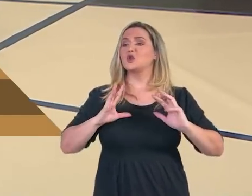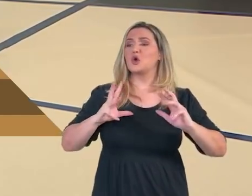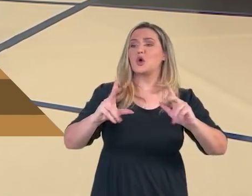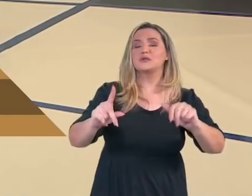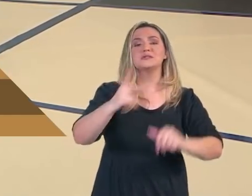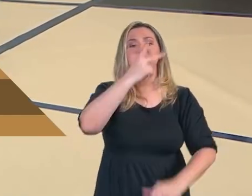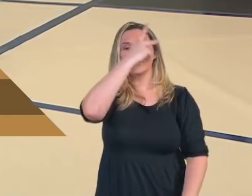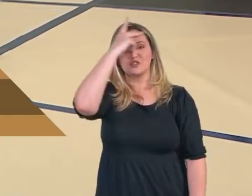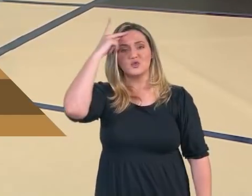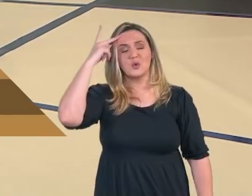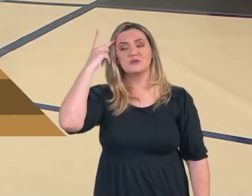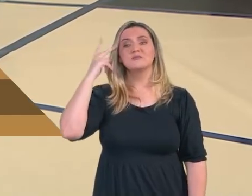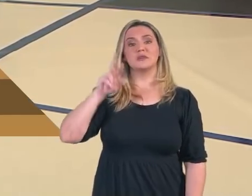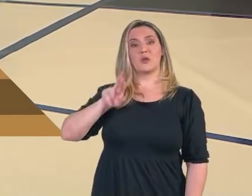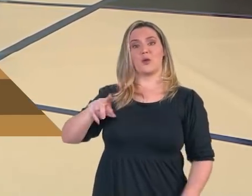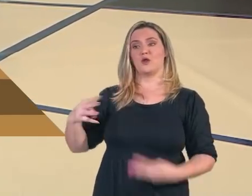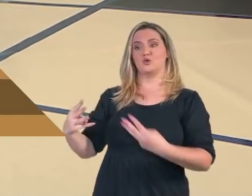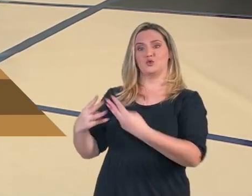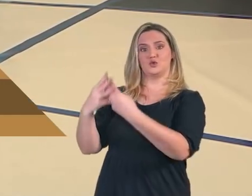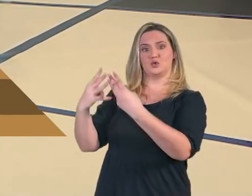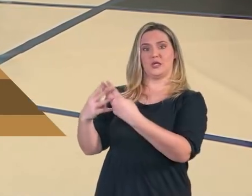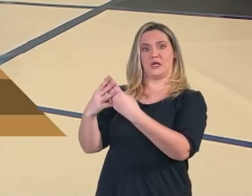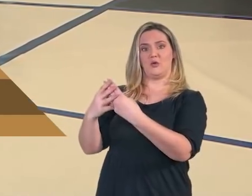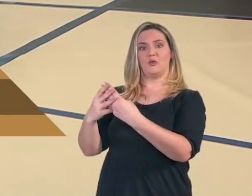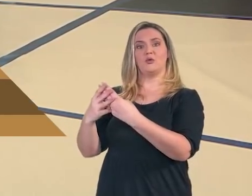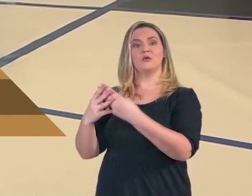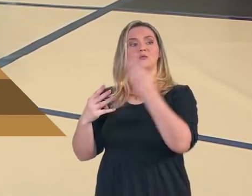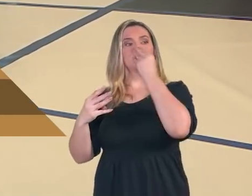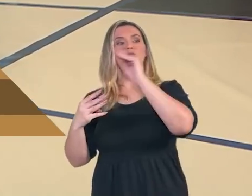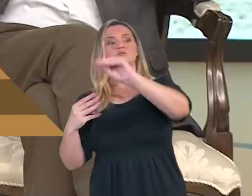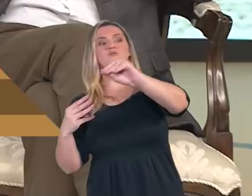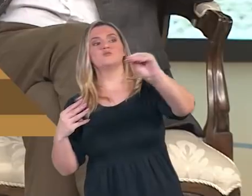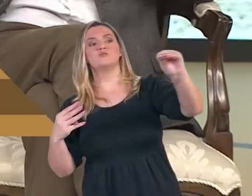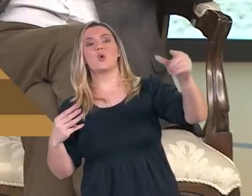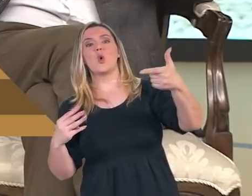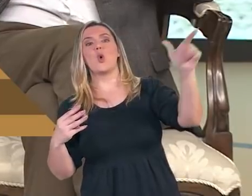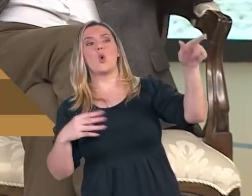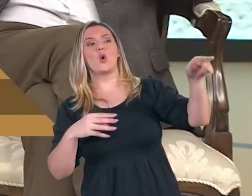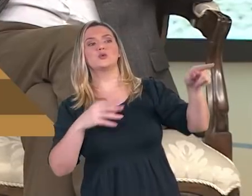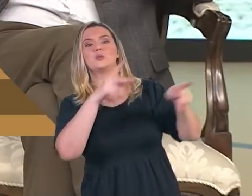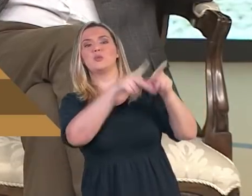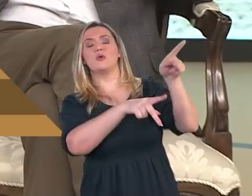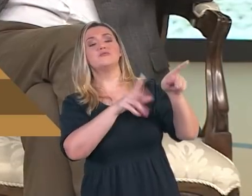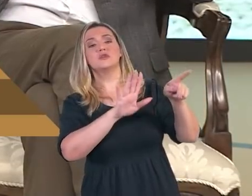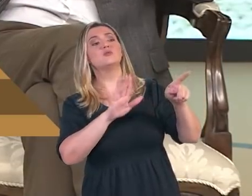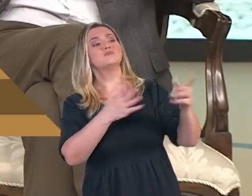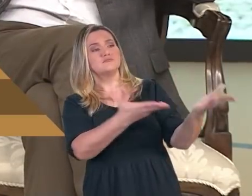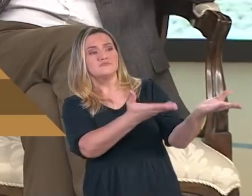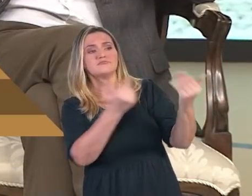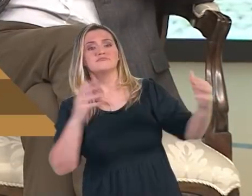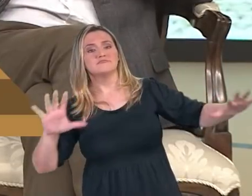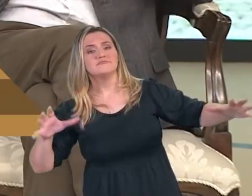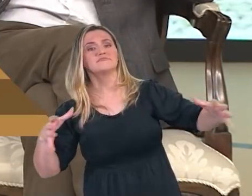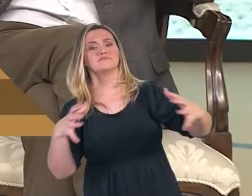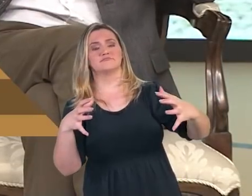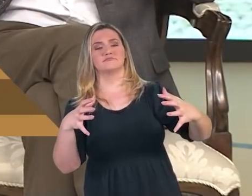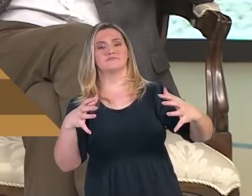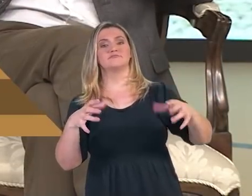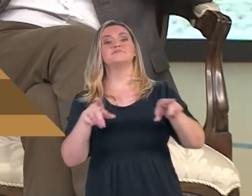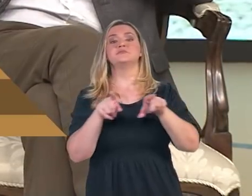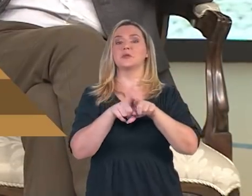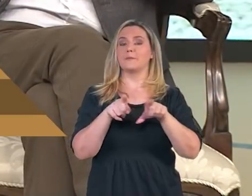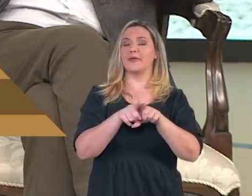faziam parte do povo eleito, isto é, o povo de Israel. Daniel traz como protagonistas de